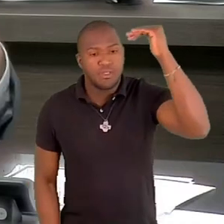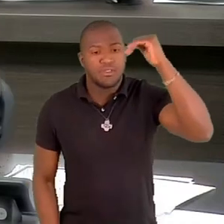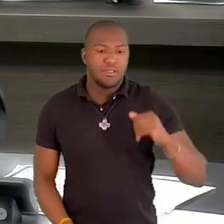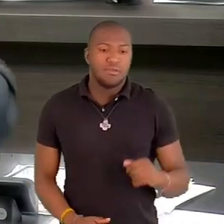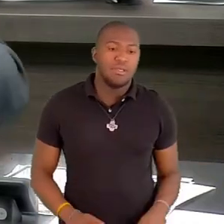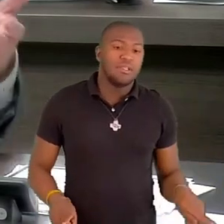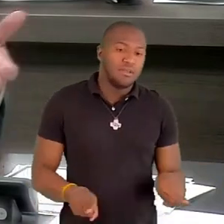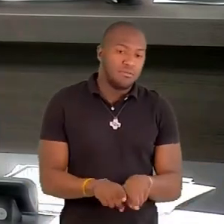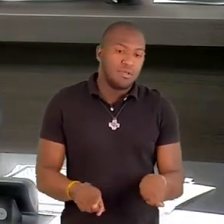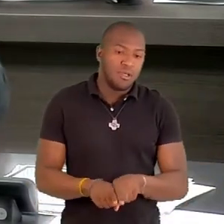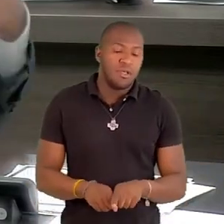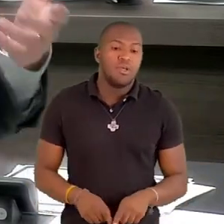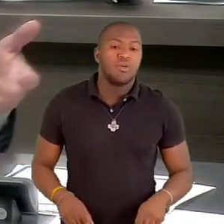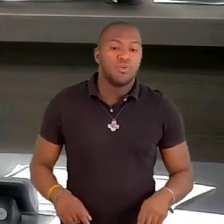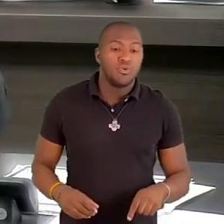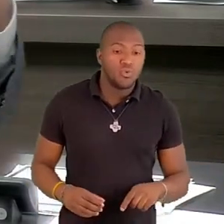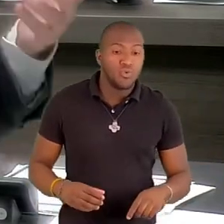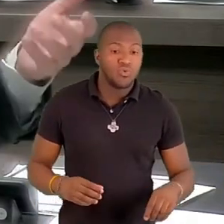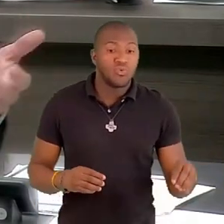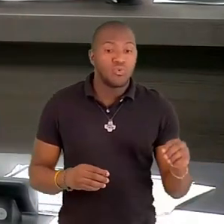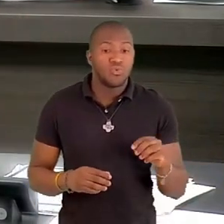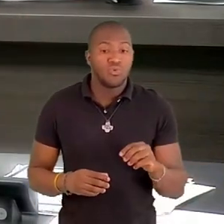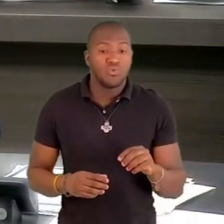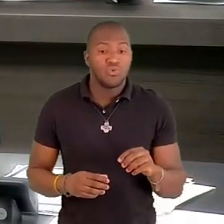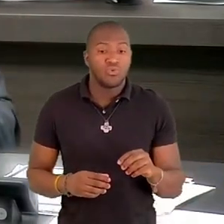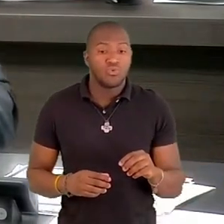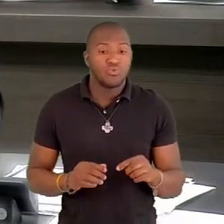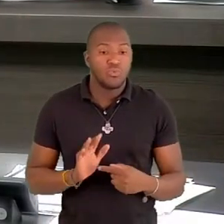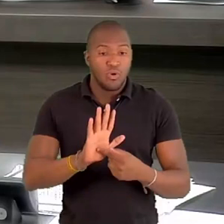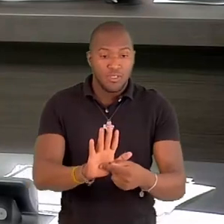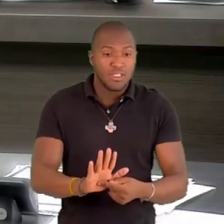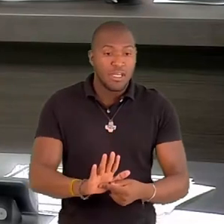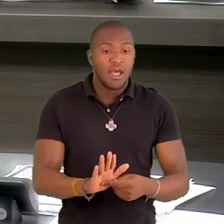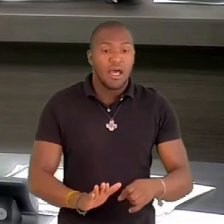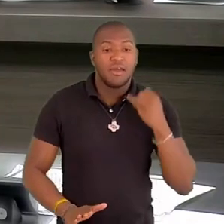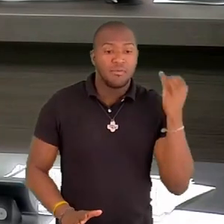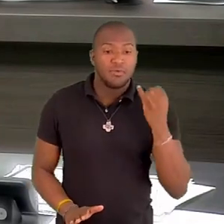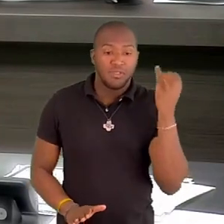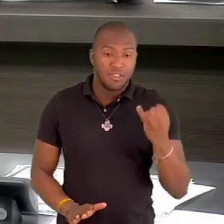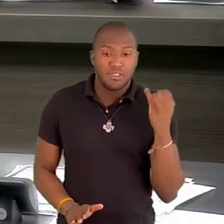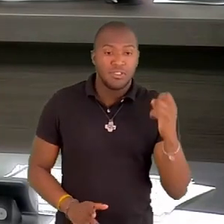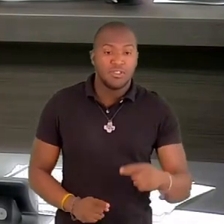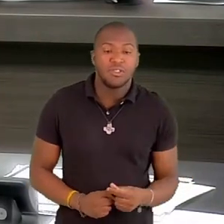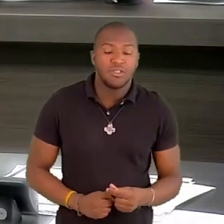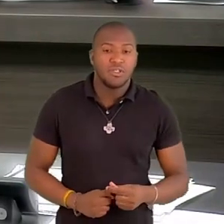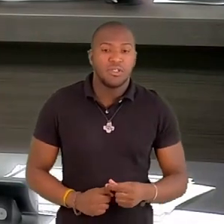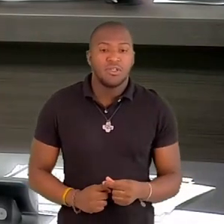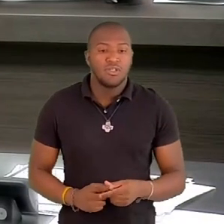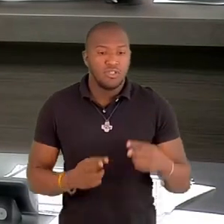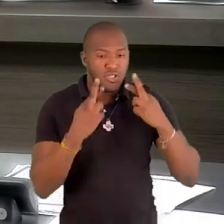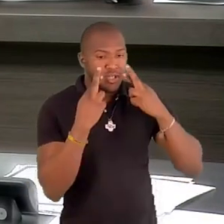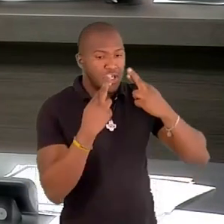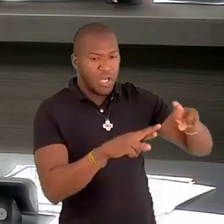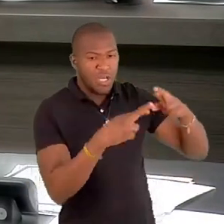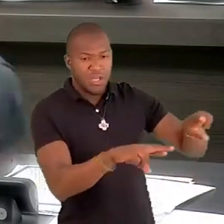dentro de um patamar civilizatório que devemos ter efetivamente ao rejeitar e ao